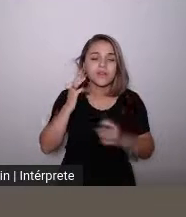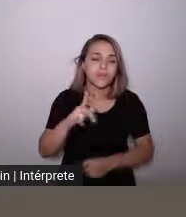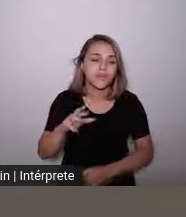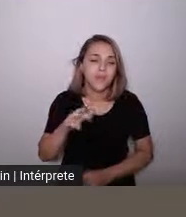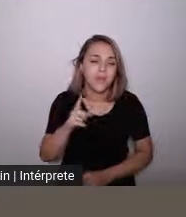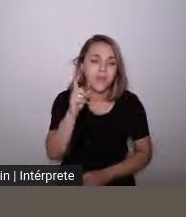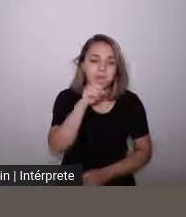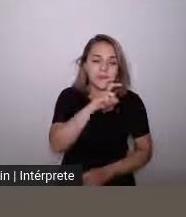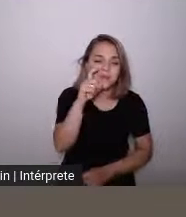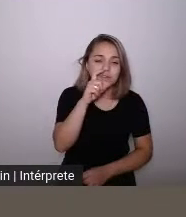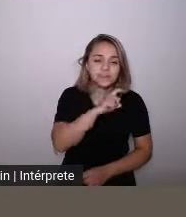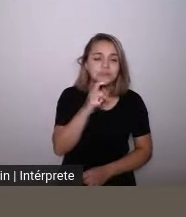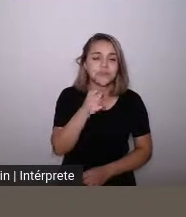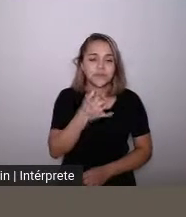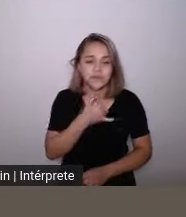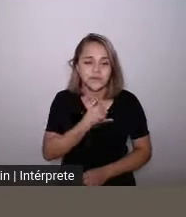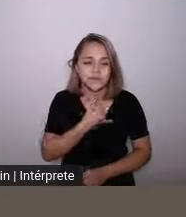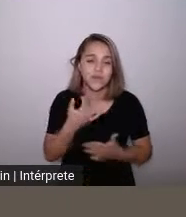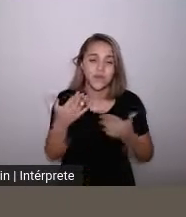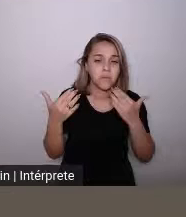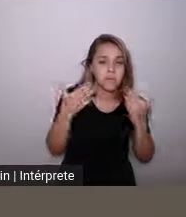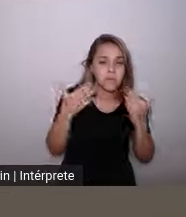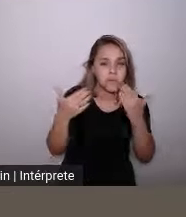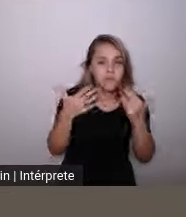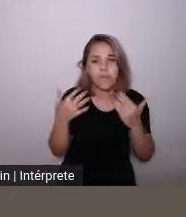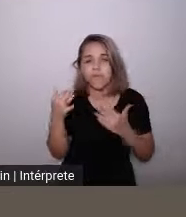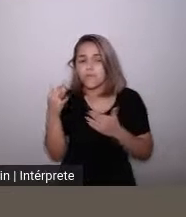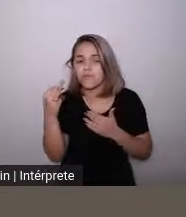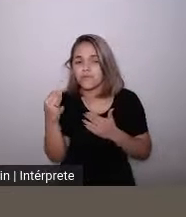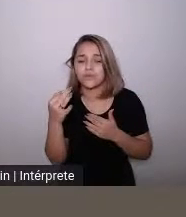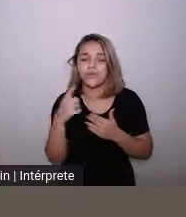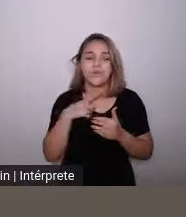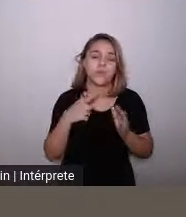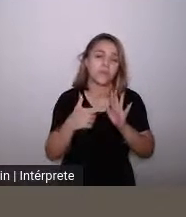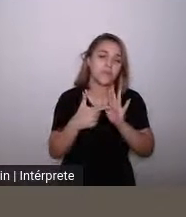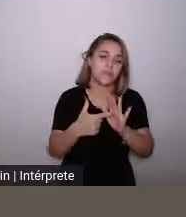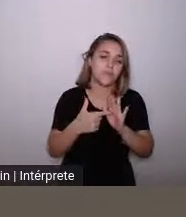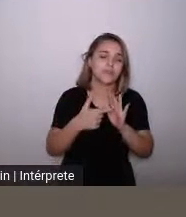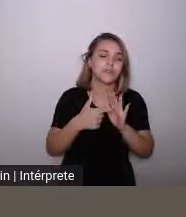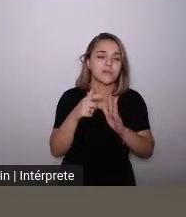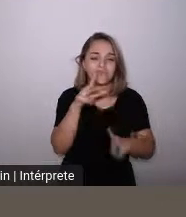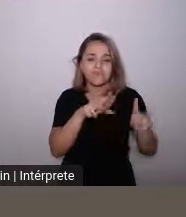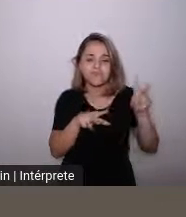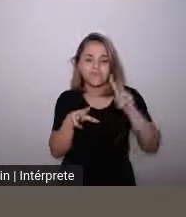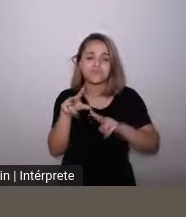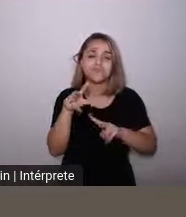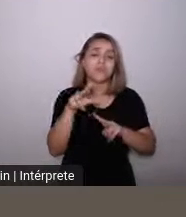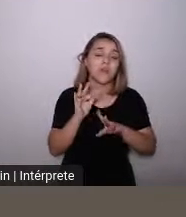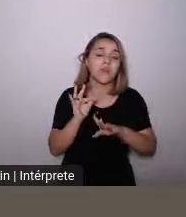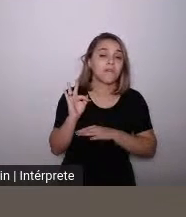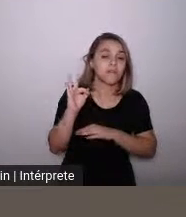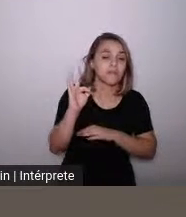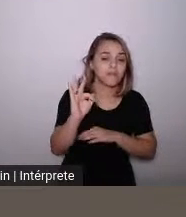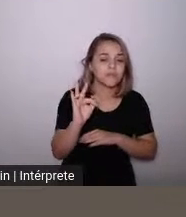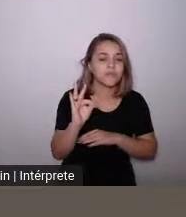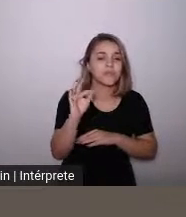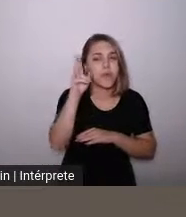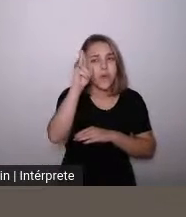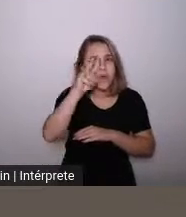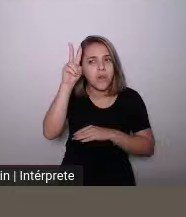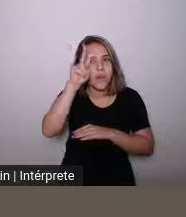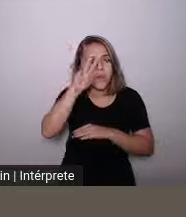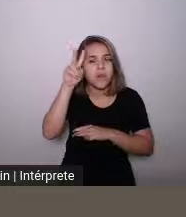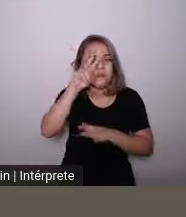da simples desconfiança em relação ao futuro, implica uma visão histórica antiutópica, catastrófica, em que o futuro